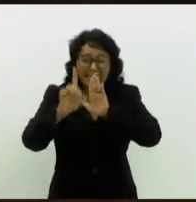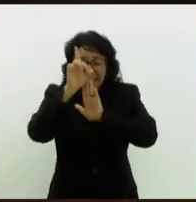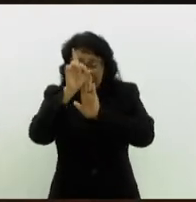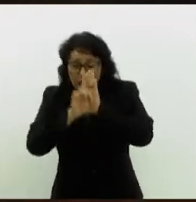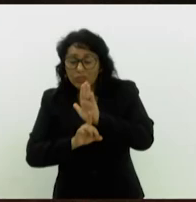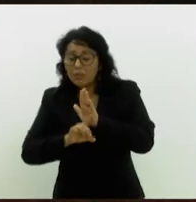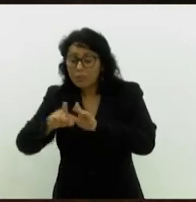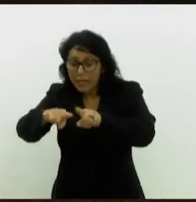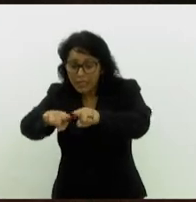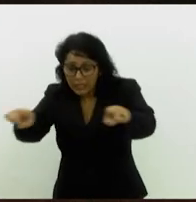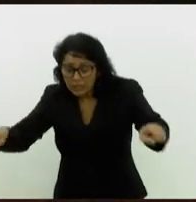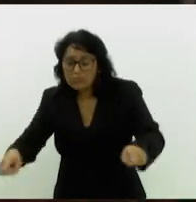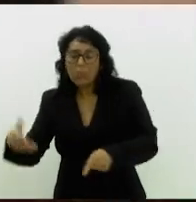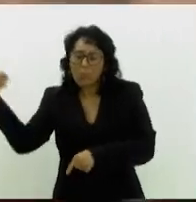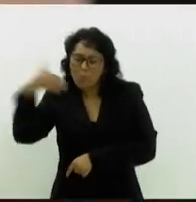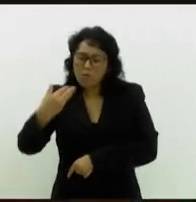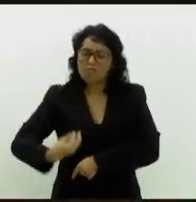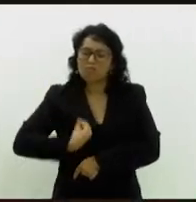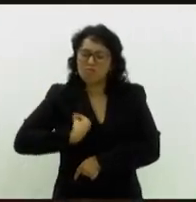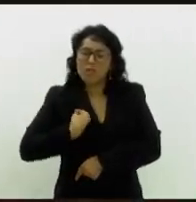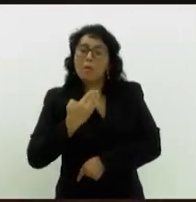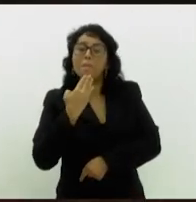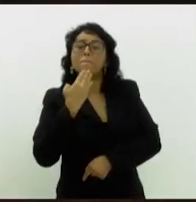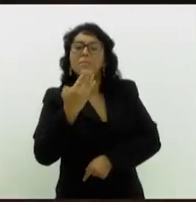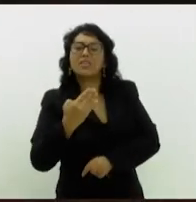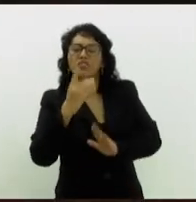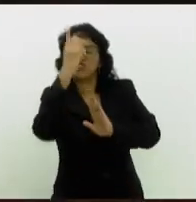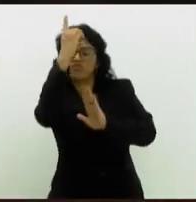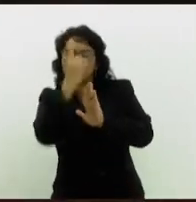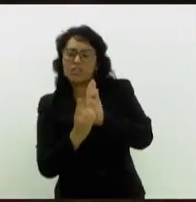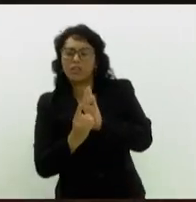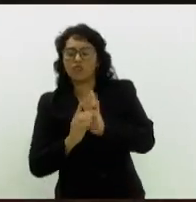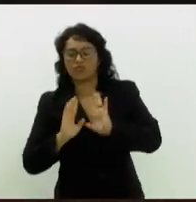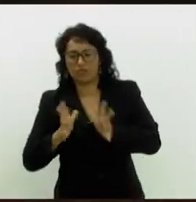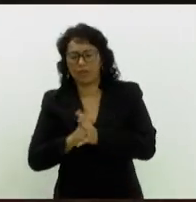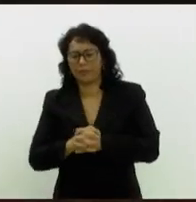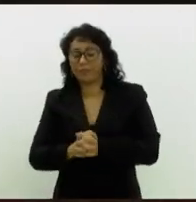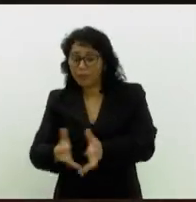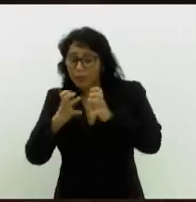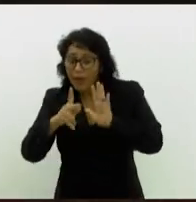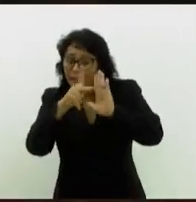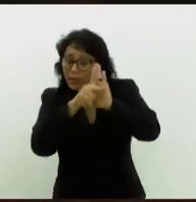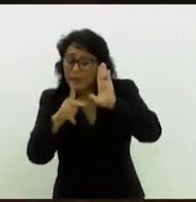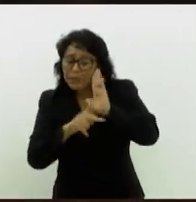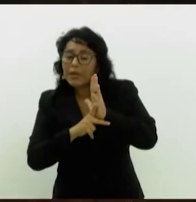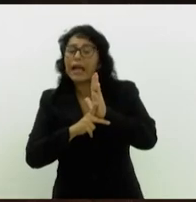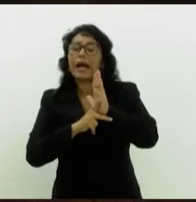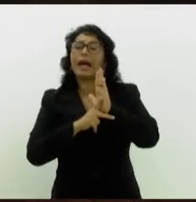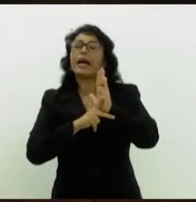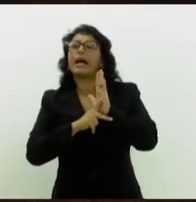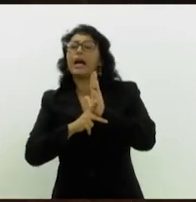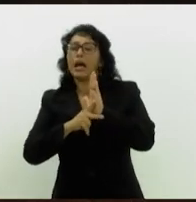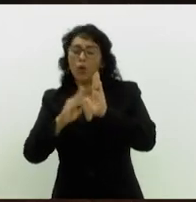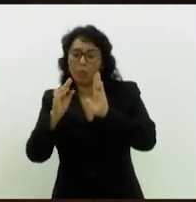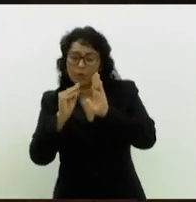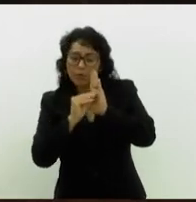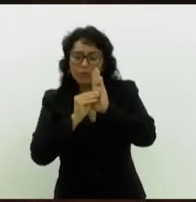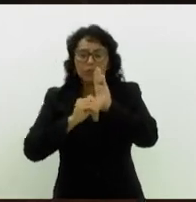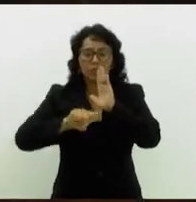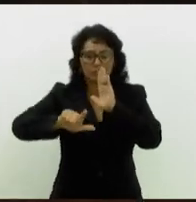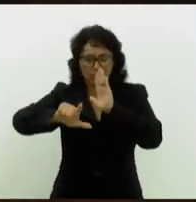suas reivindicações eu quero só lembrar aqui que o projeto de lei a lei que criou a recomposição